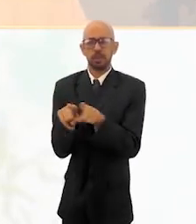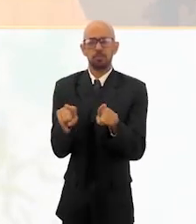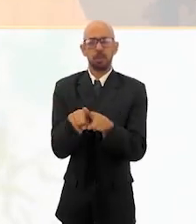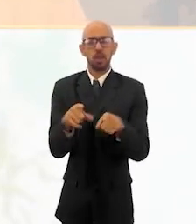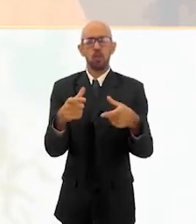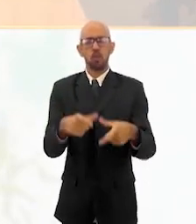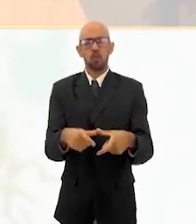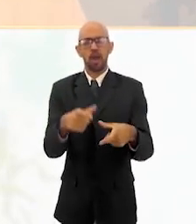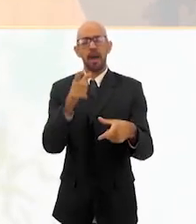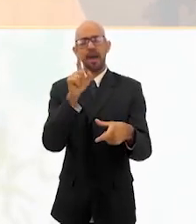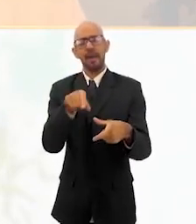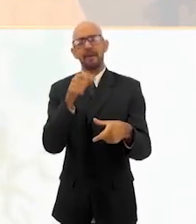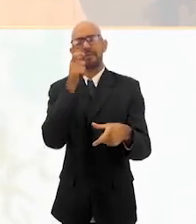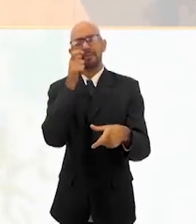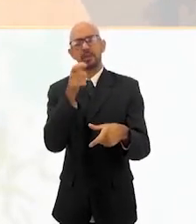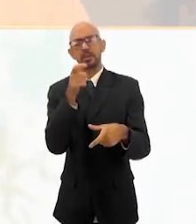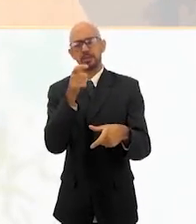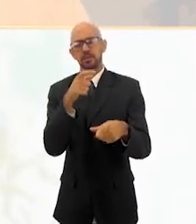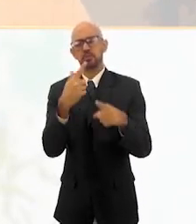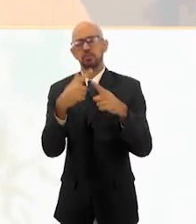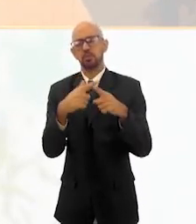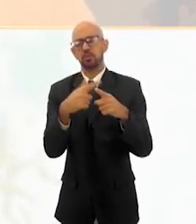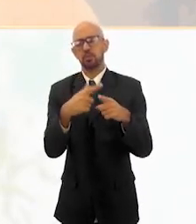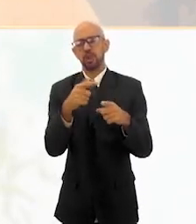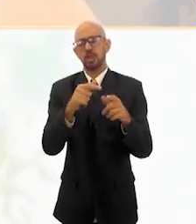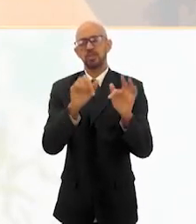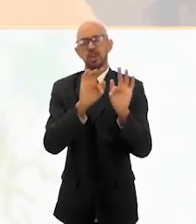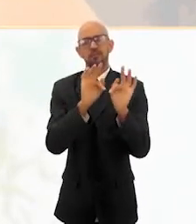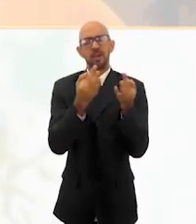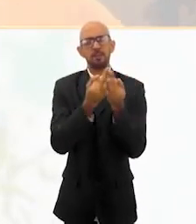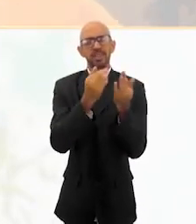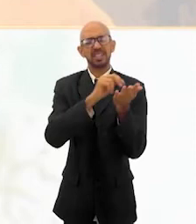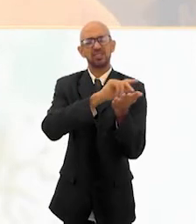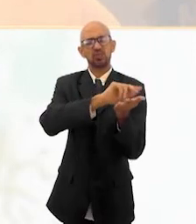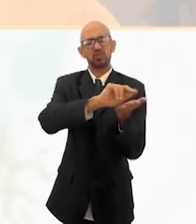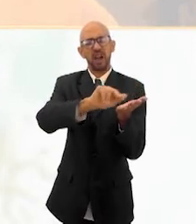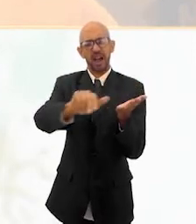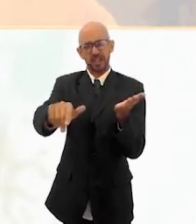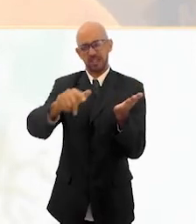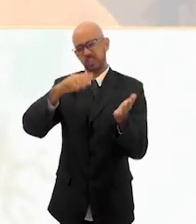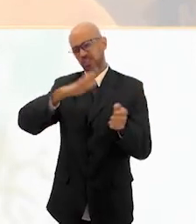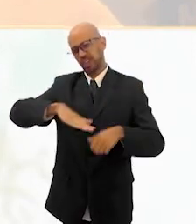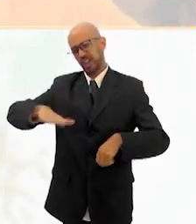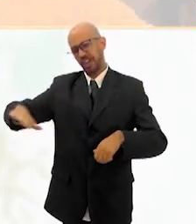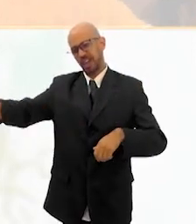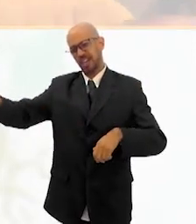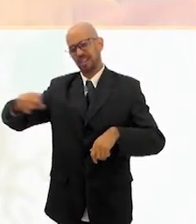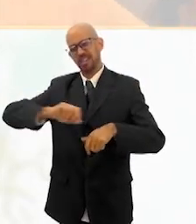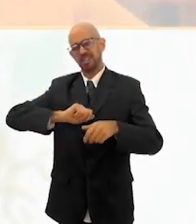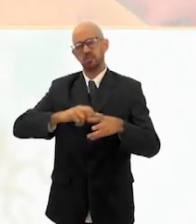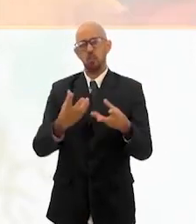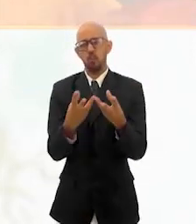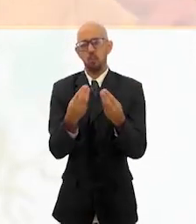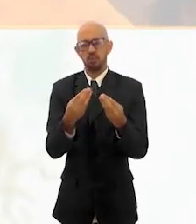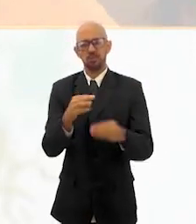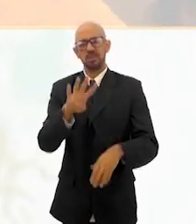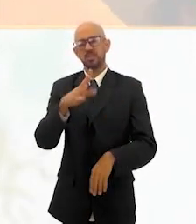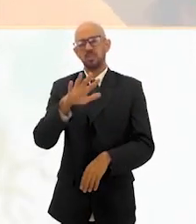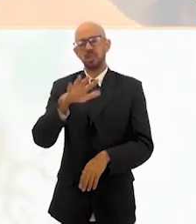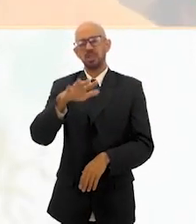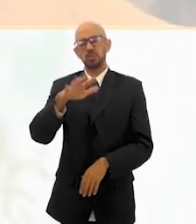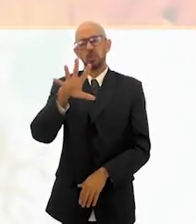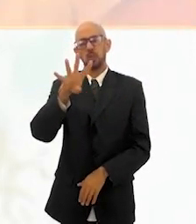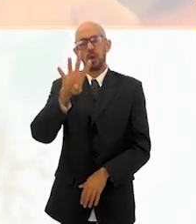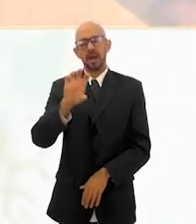um local interessante porque tinha muitas famílias, inteira uma rua com muitas muitas crianças. Tinha ali mais ou menos umas